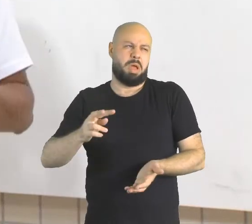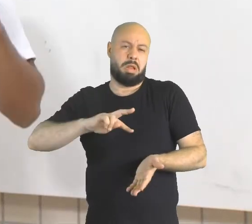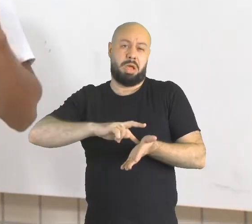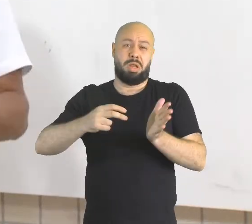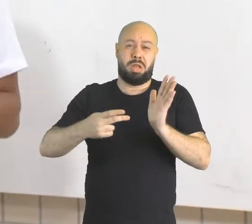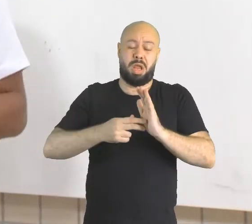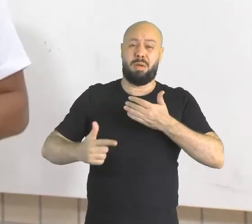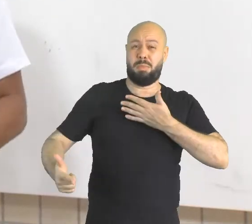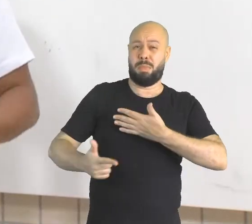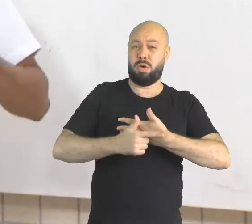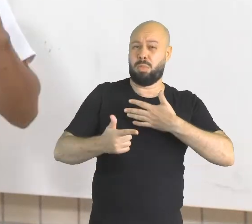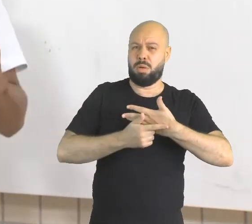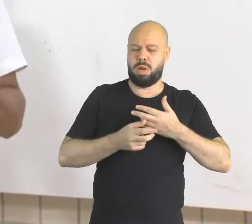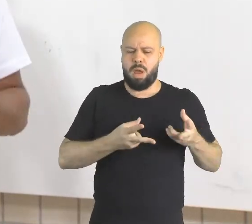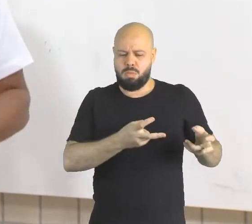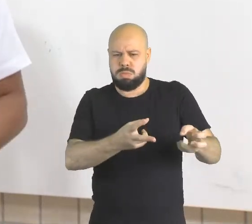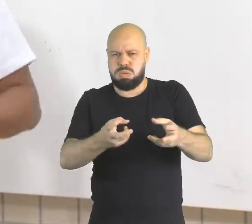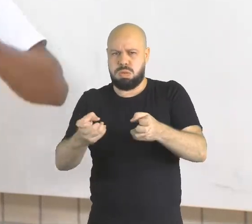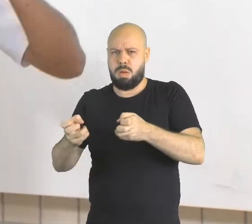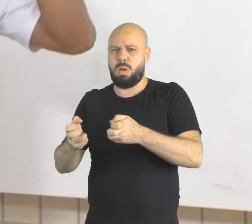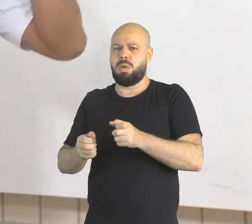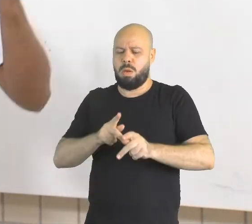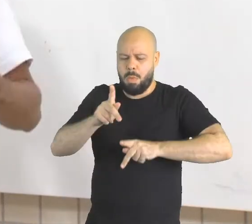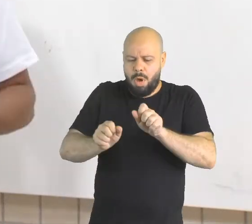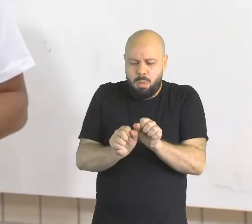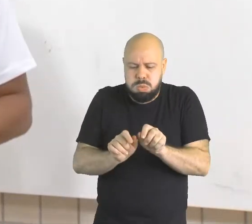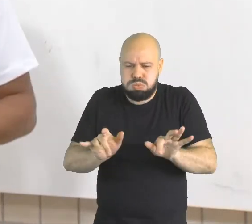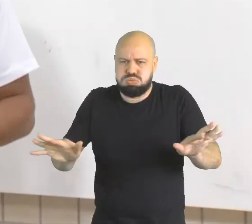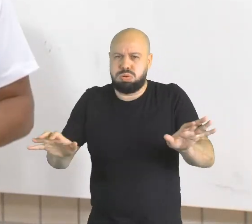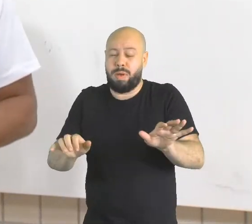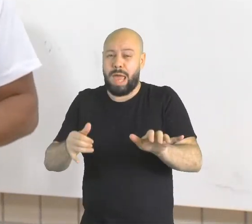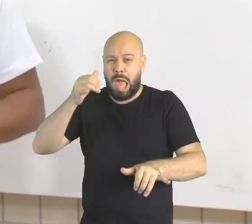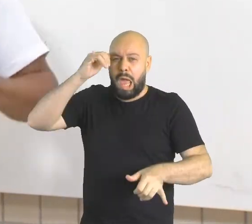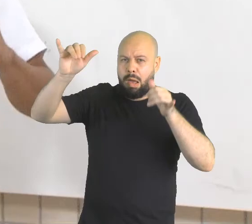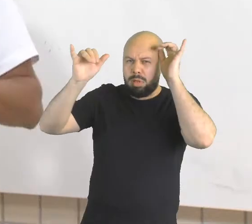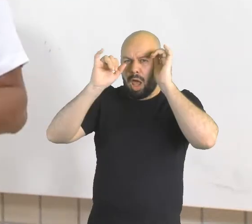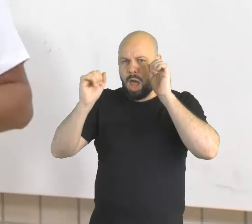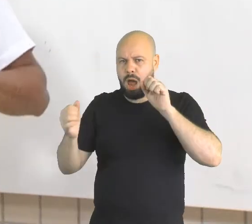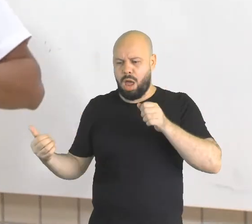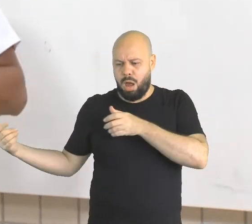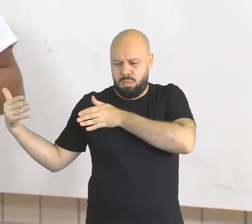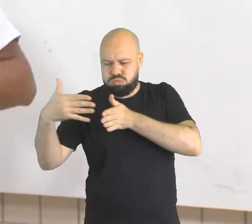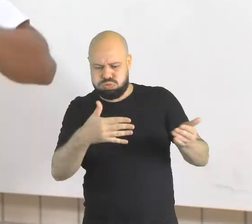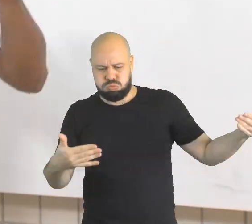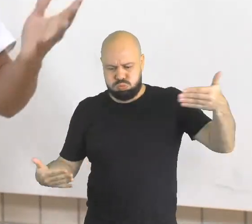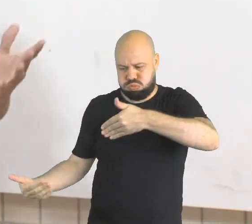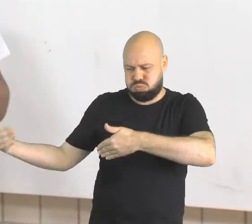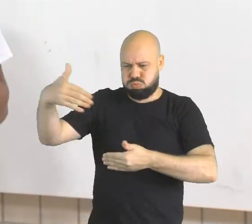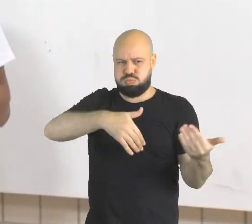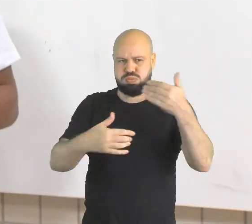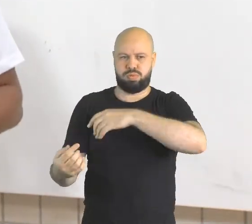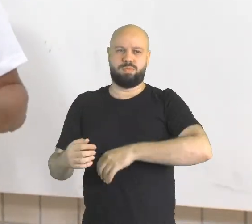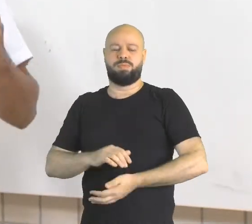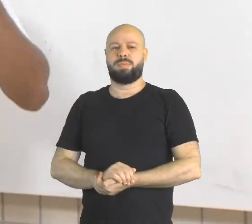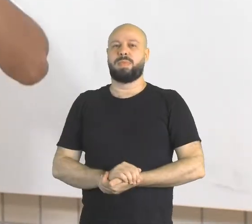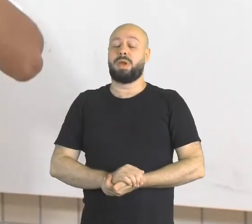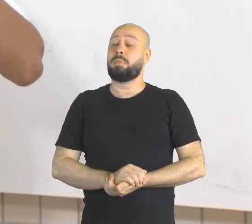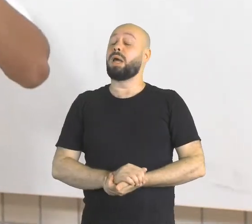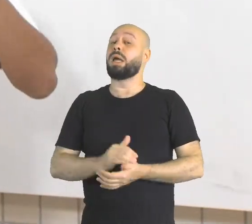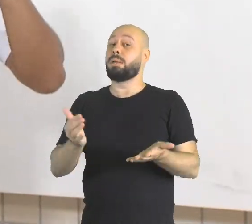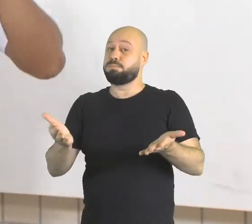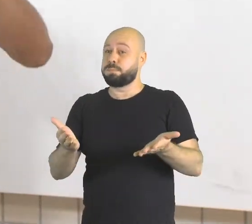função de explorar a terra, povoar e evitar invasões. Gente, além de nós falarmos disso,